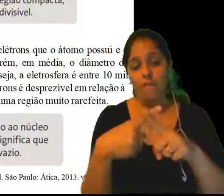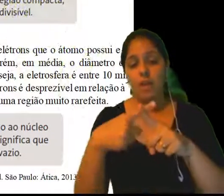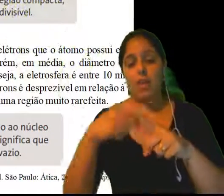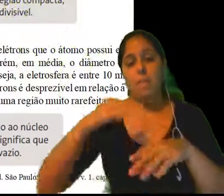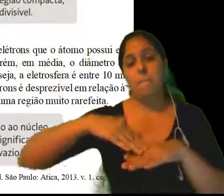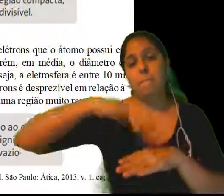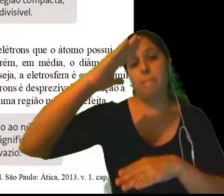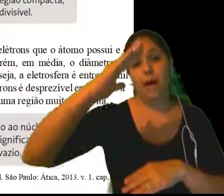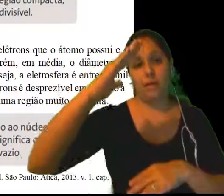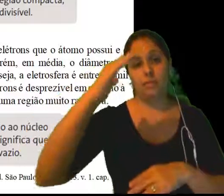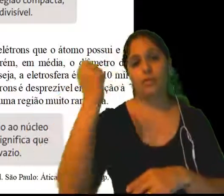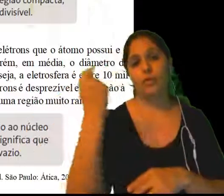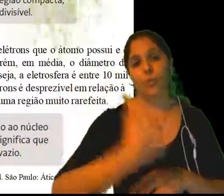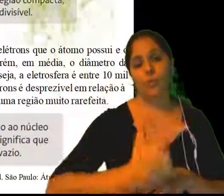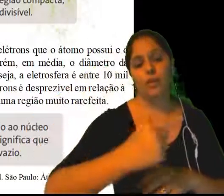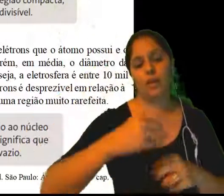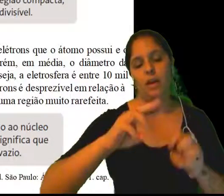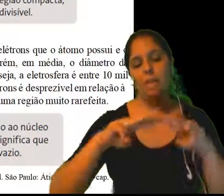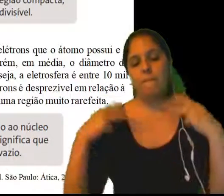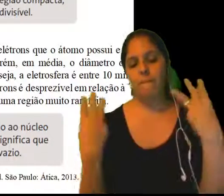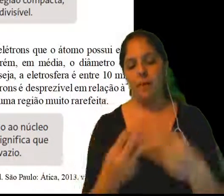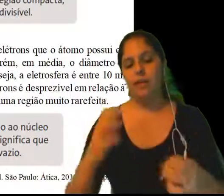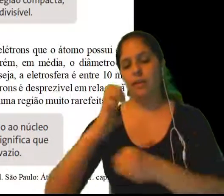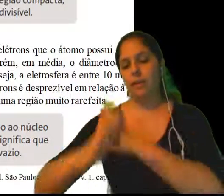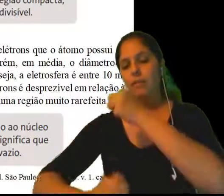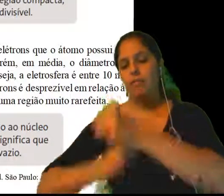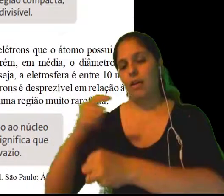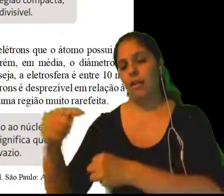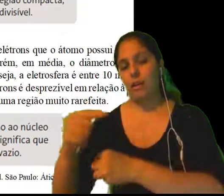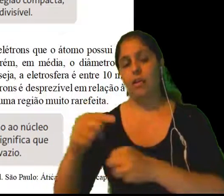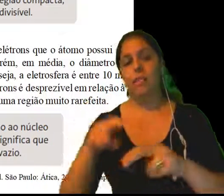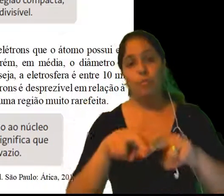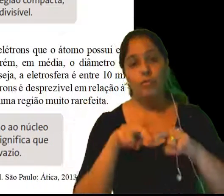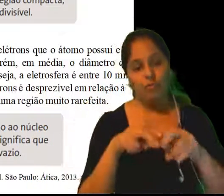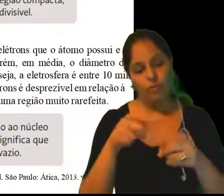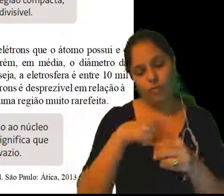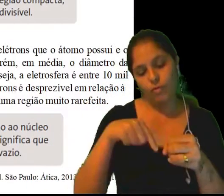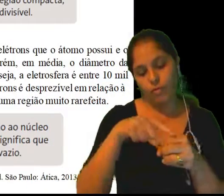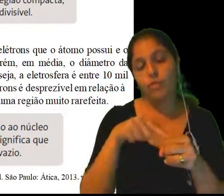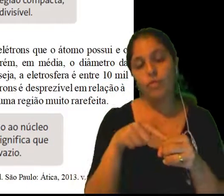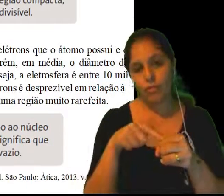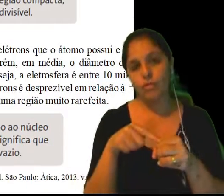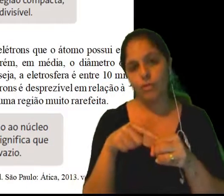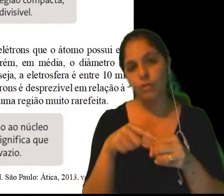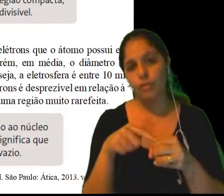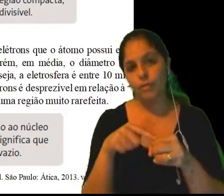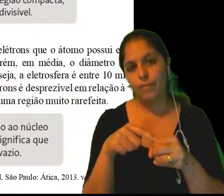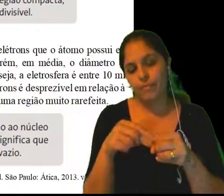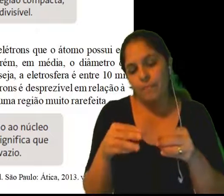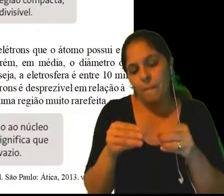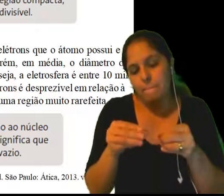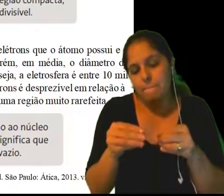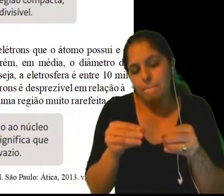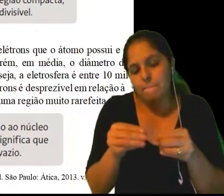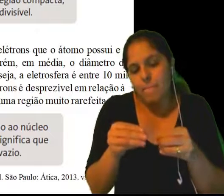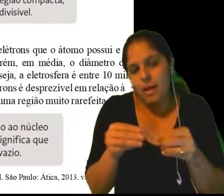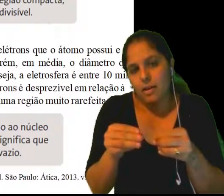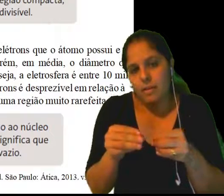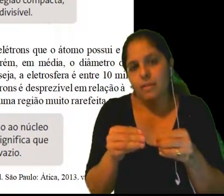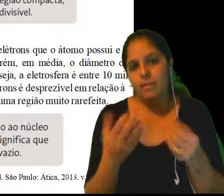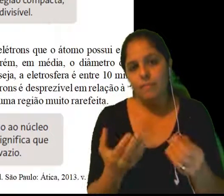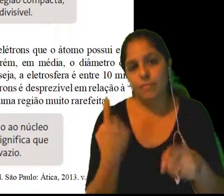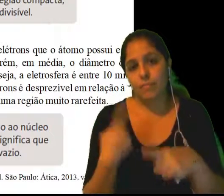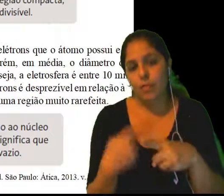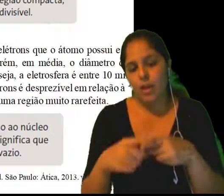1836 vezes maior que a massa de um elétron. Por isso que o núcleo é uma região compacta e